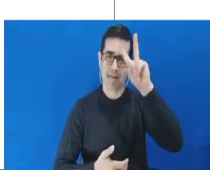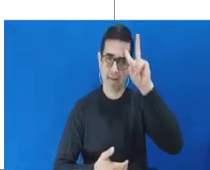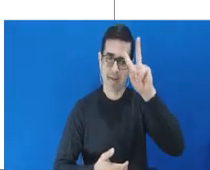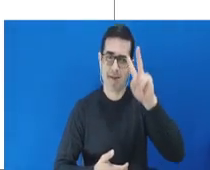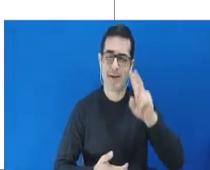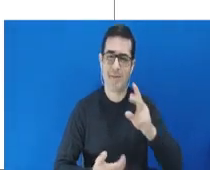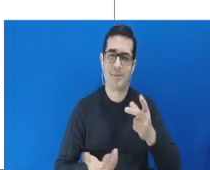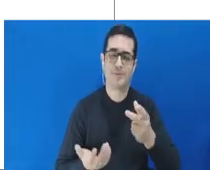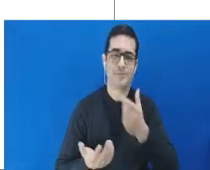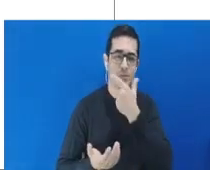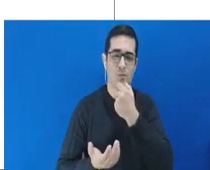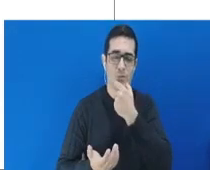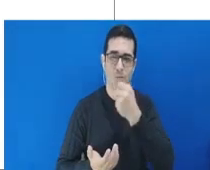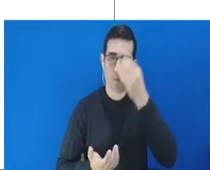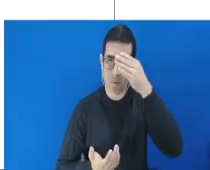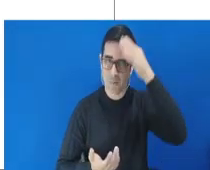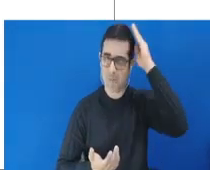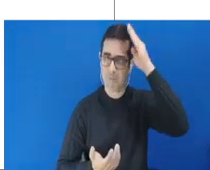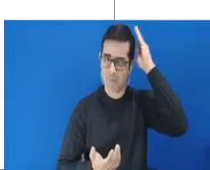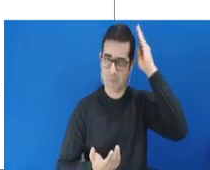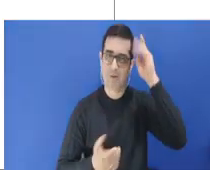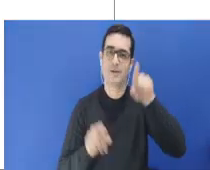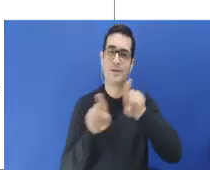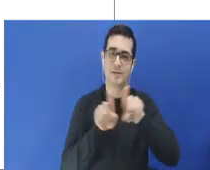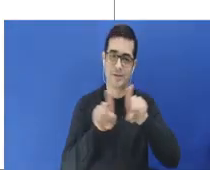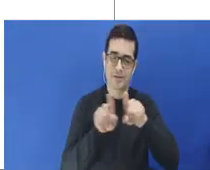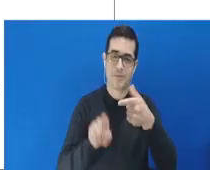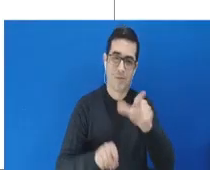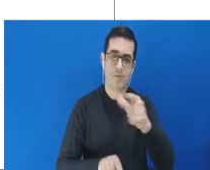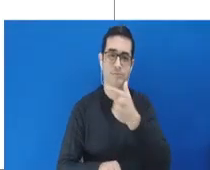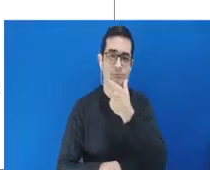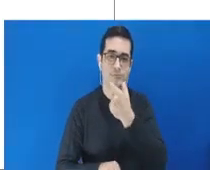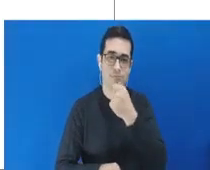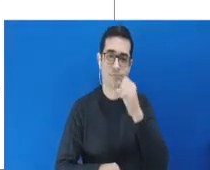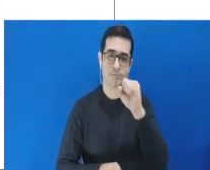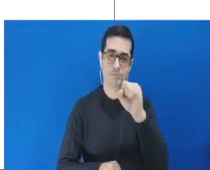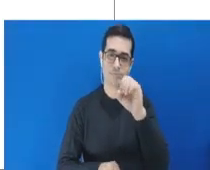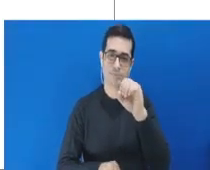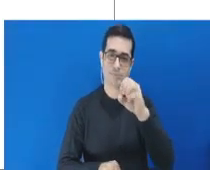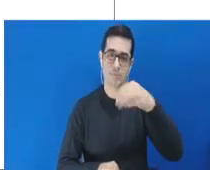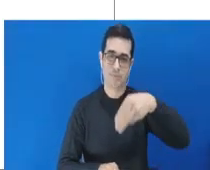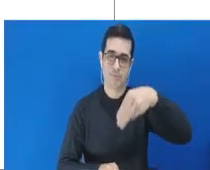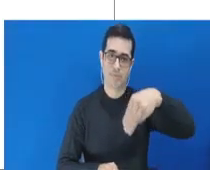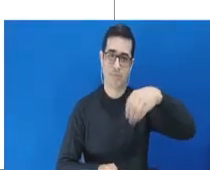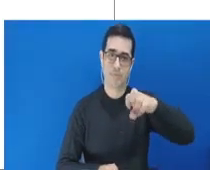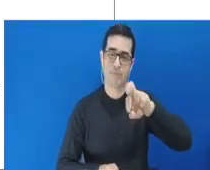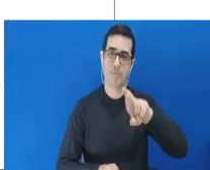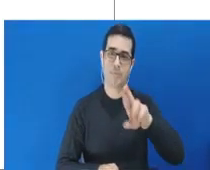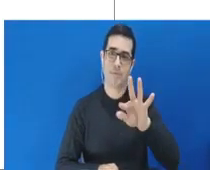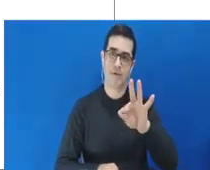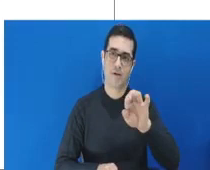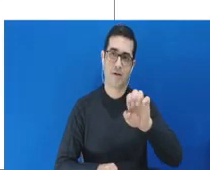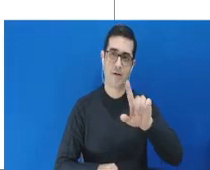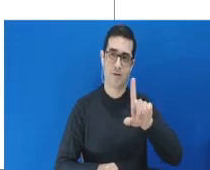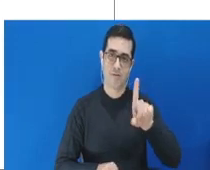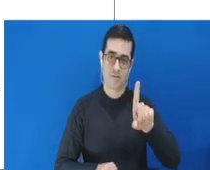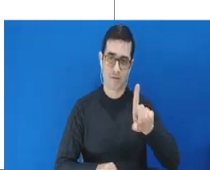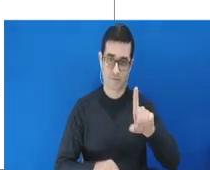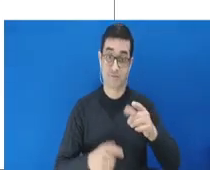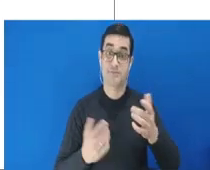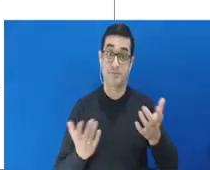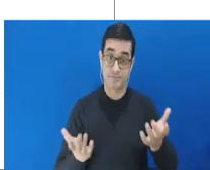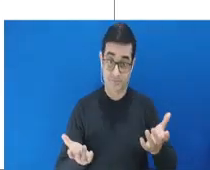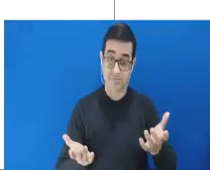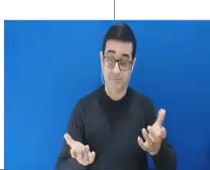e com as correções de Sommerfeld. O que Bohr fez? Ele colocou uma restrição no momento angular.